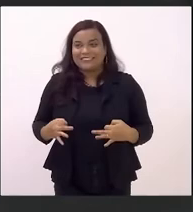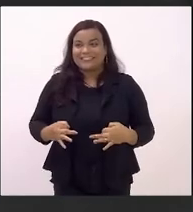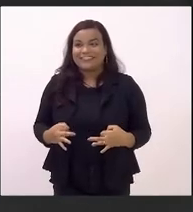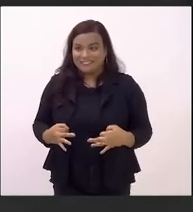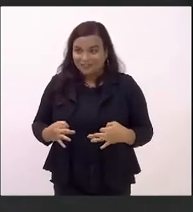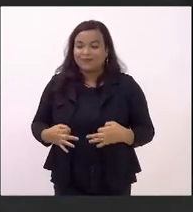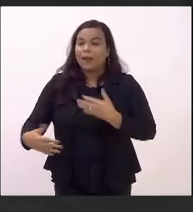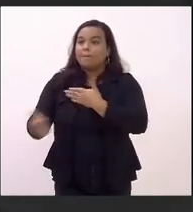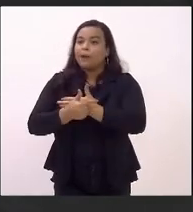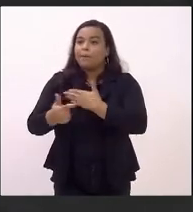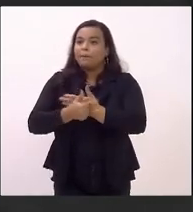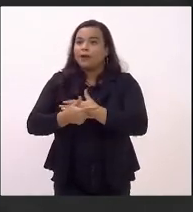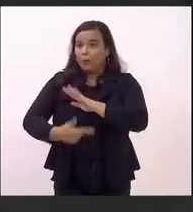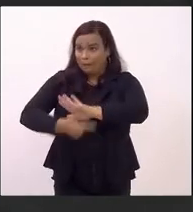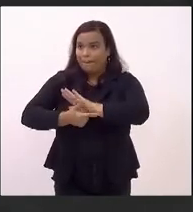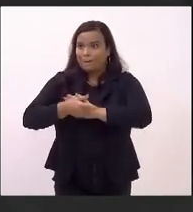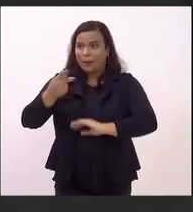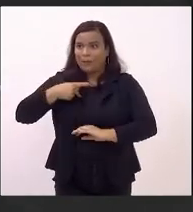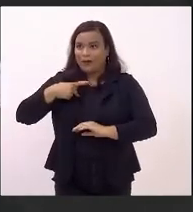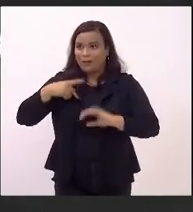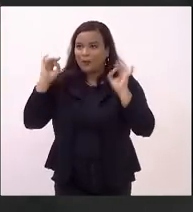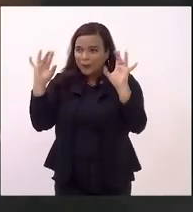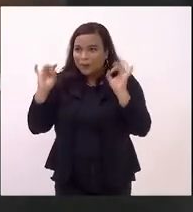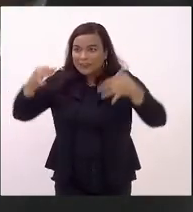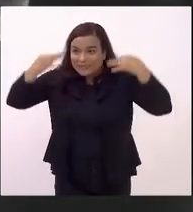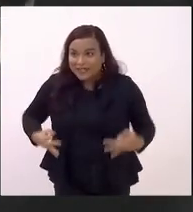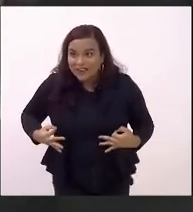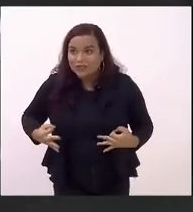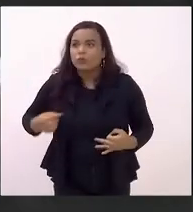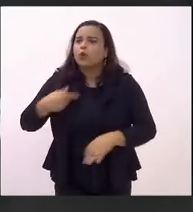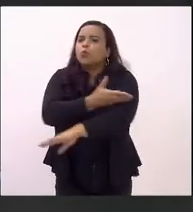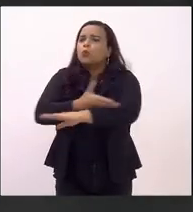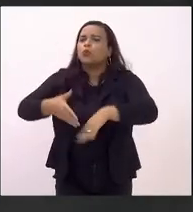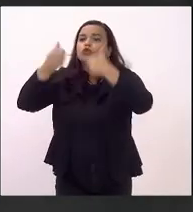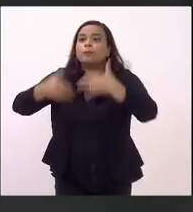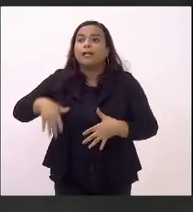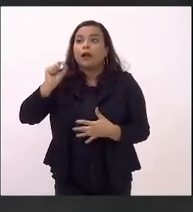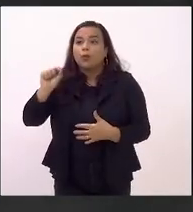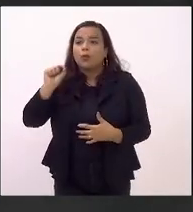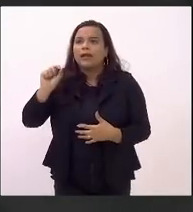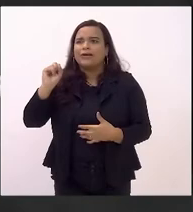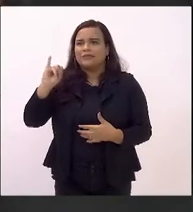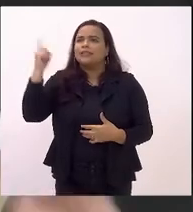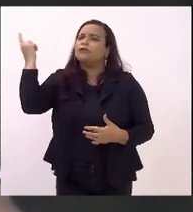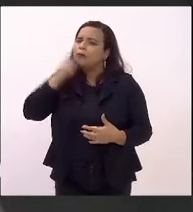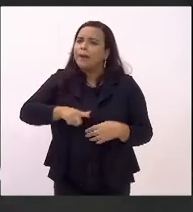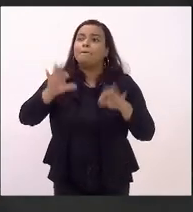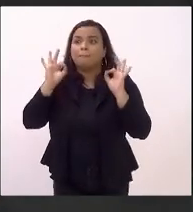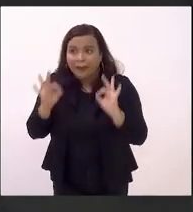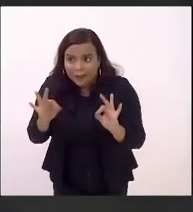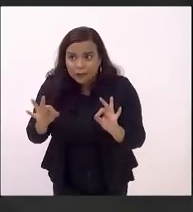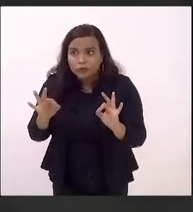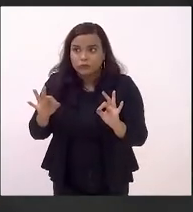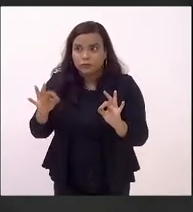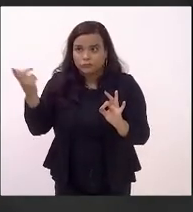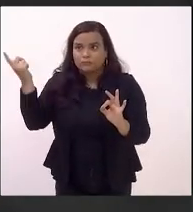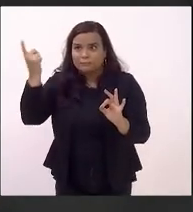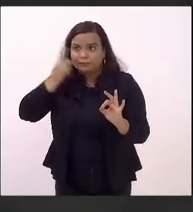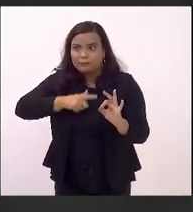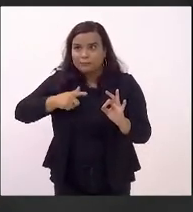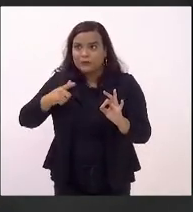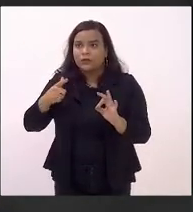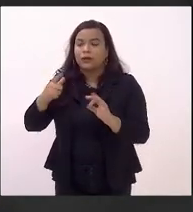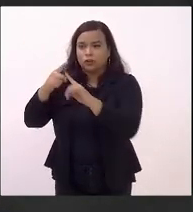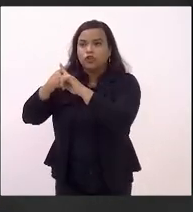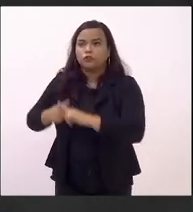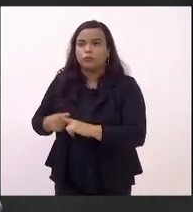Cumprir o papel... Eu digo para todo mundo que se... for sacramentado de fato, que eu acredito que vai ser sacramentado, essa disputa para o